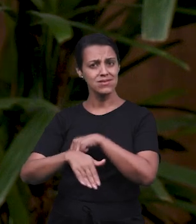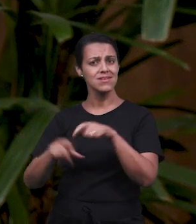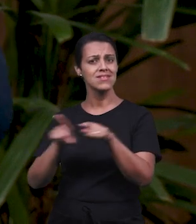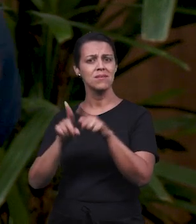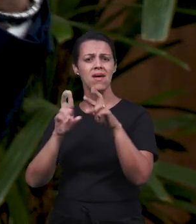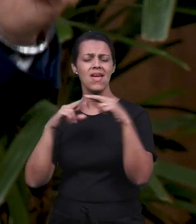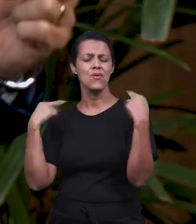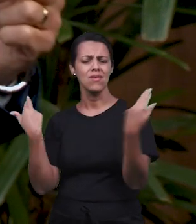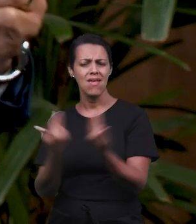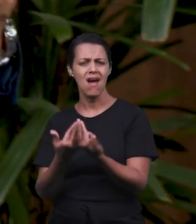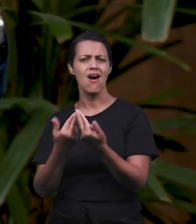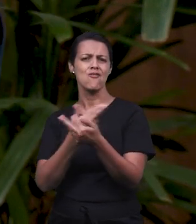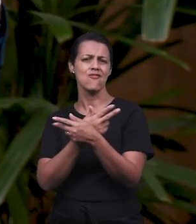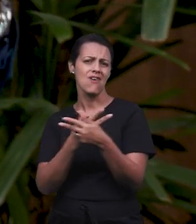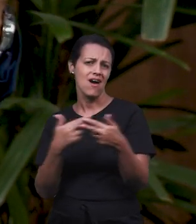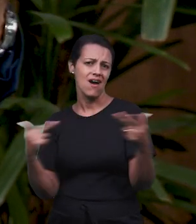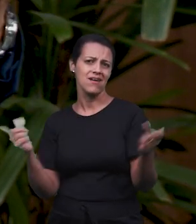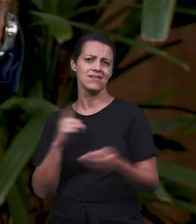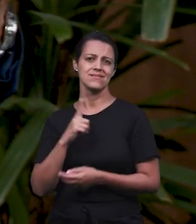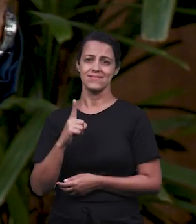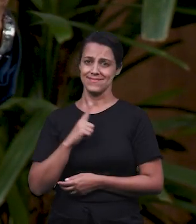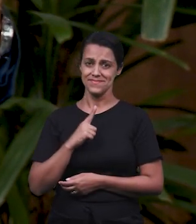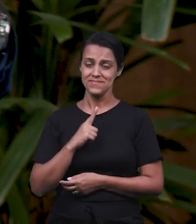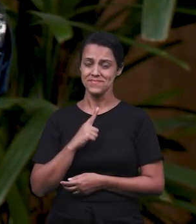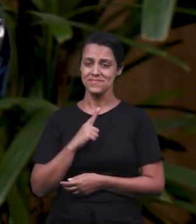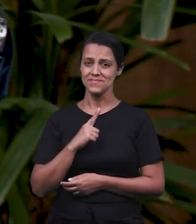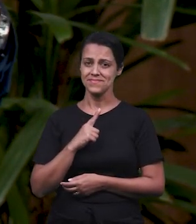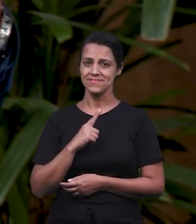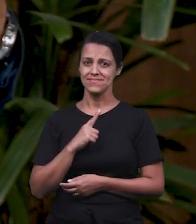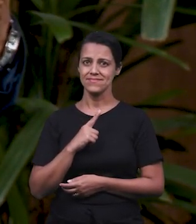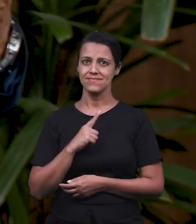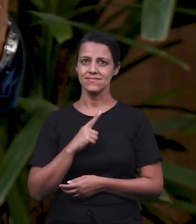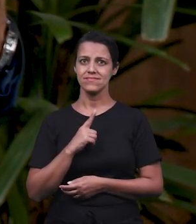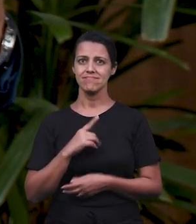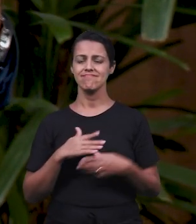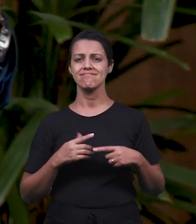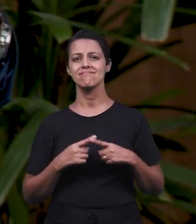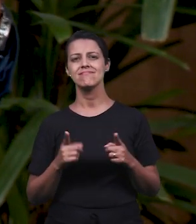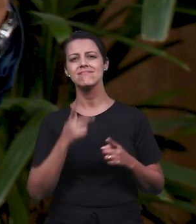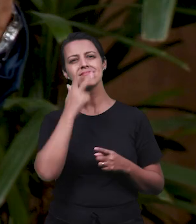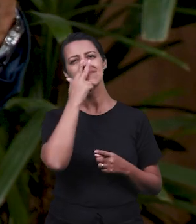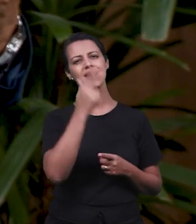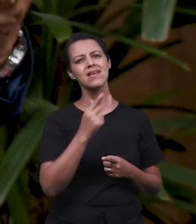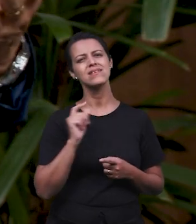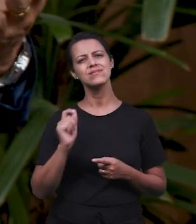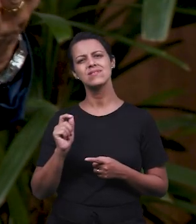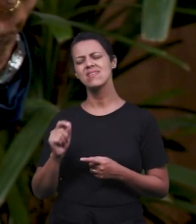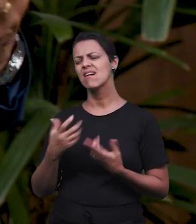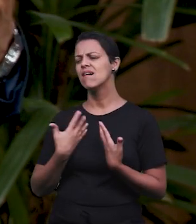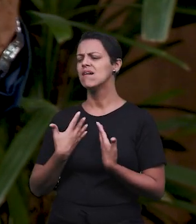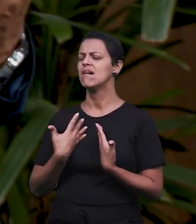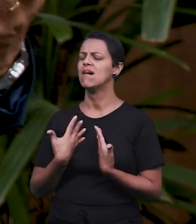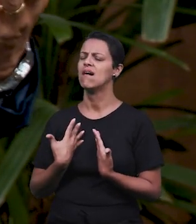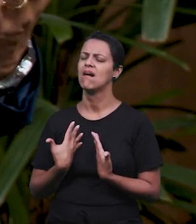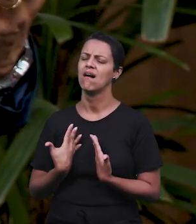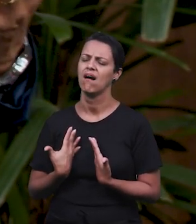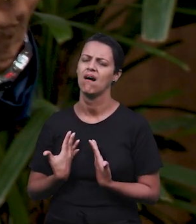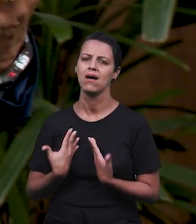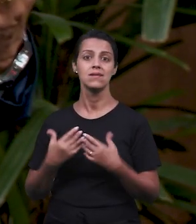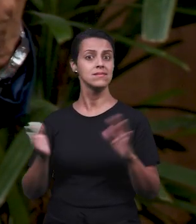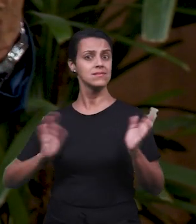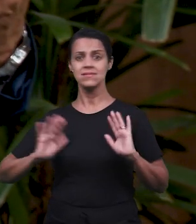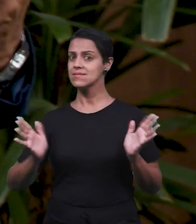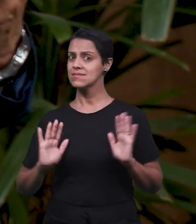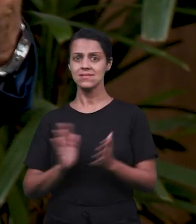que realizamos, né? Ou seja, isso não nos traz nenhum cansaço, ao contrário,